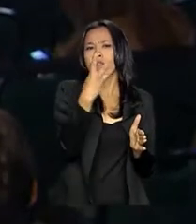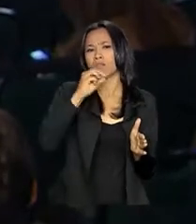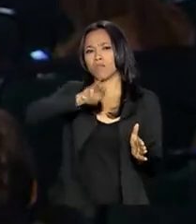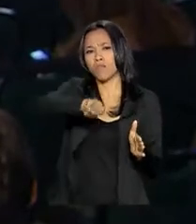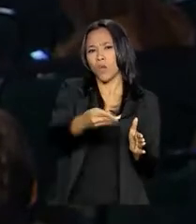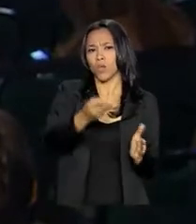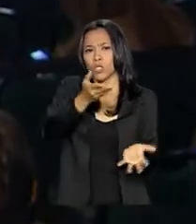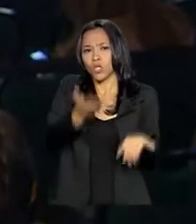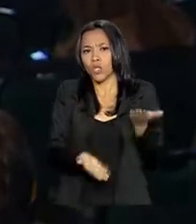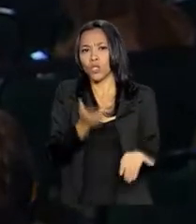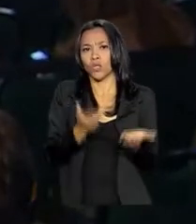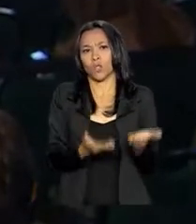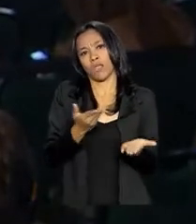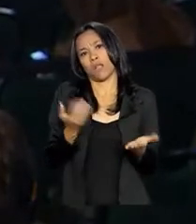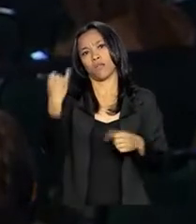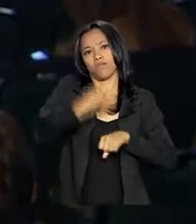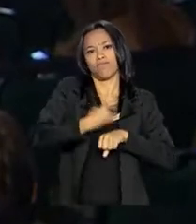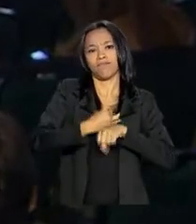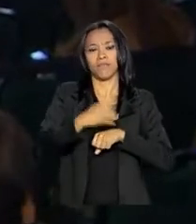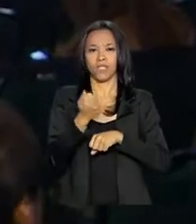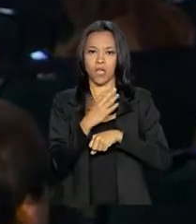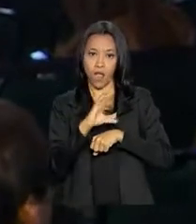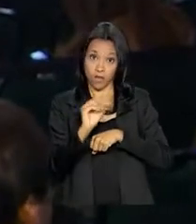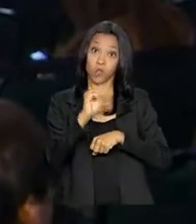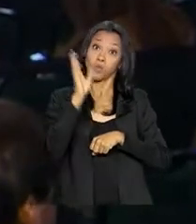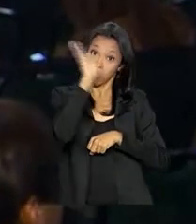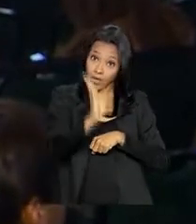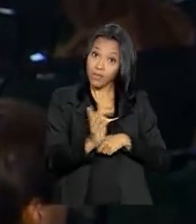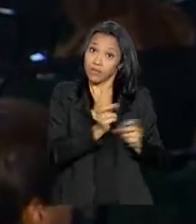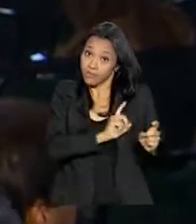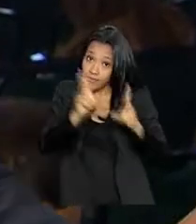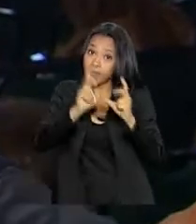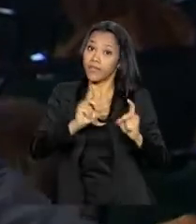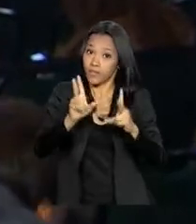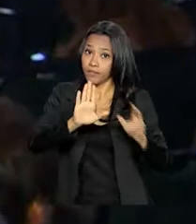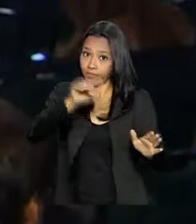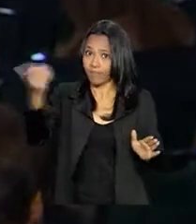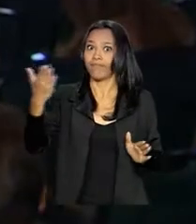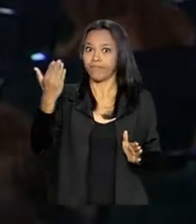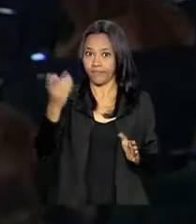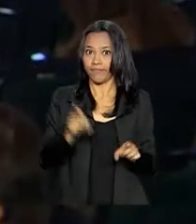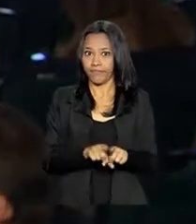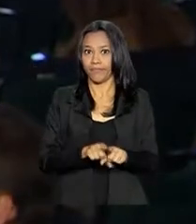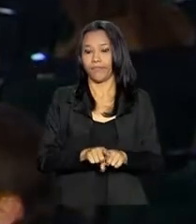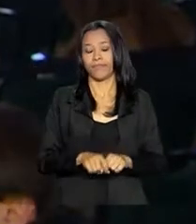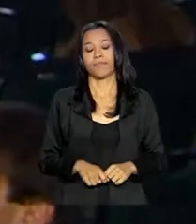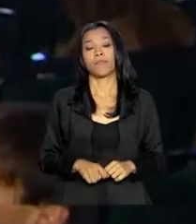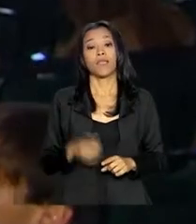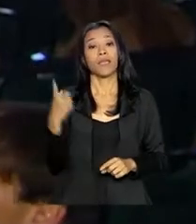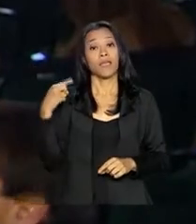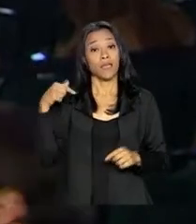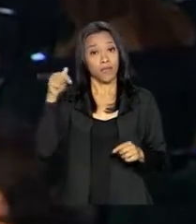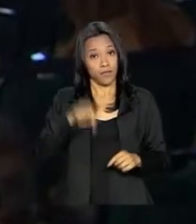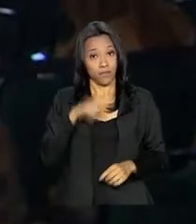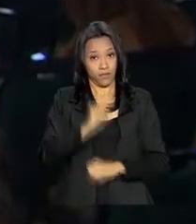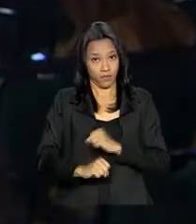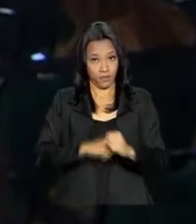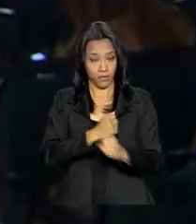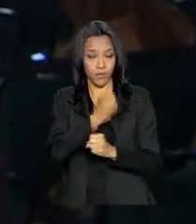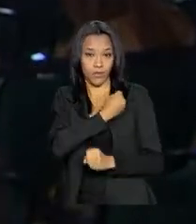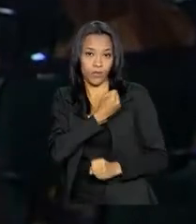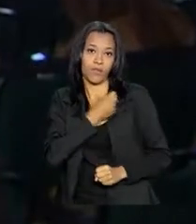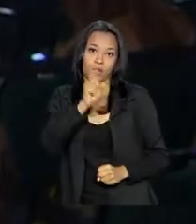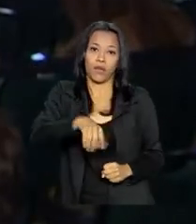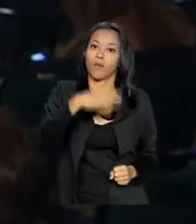de aço. Além disso, o Brasil exporta bastante esse produto. Esse ano, o número de exportação chega a